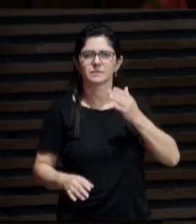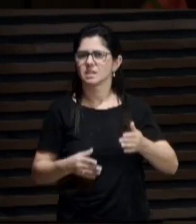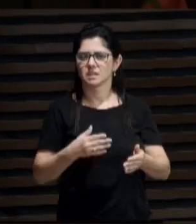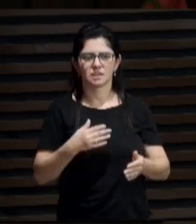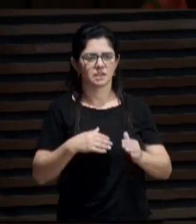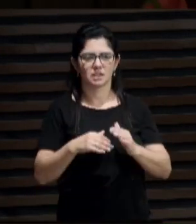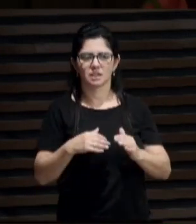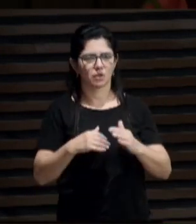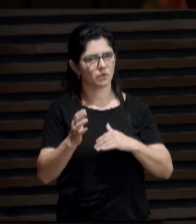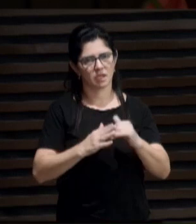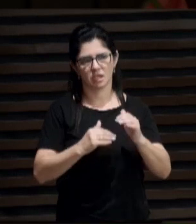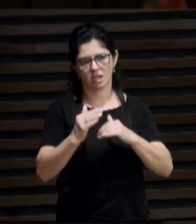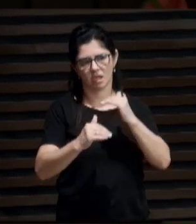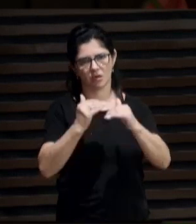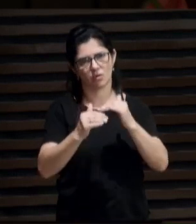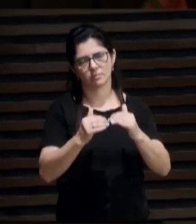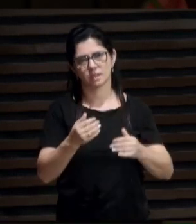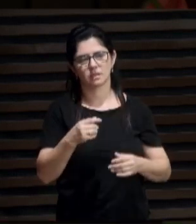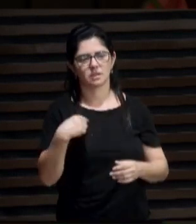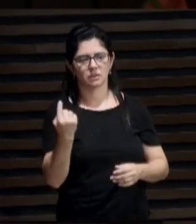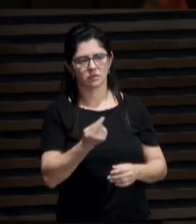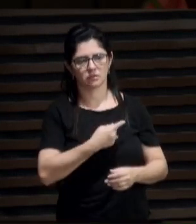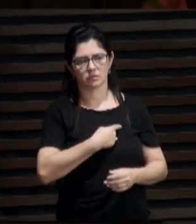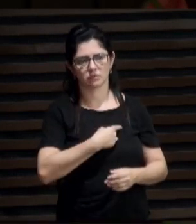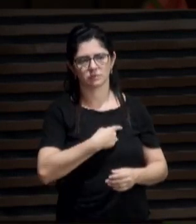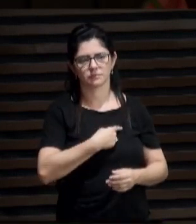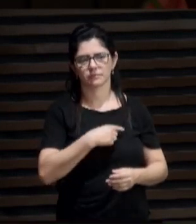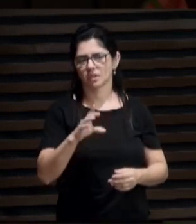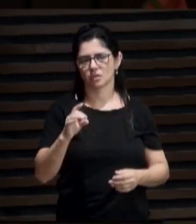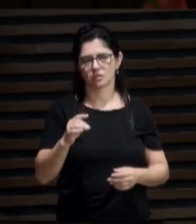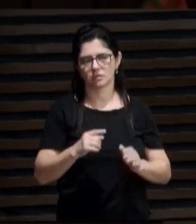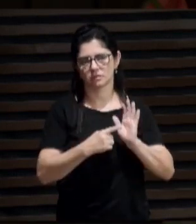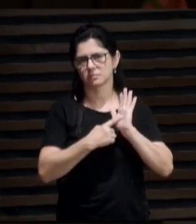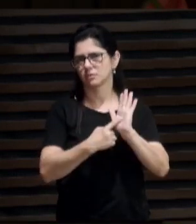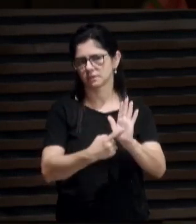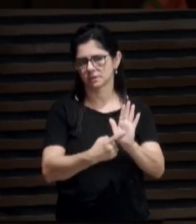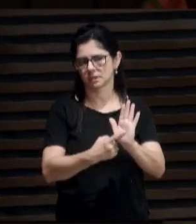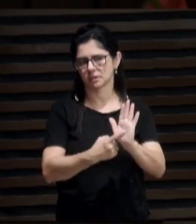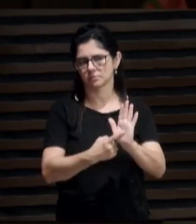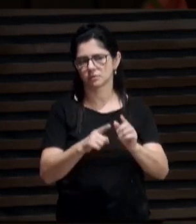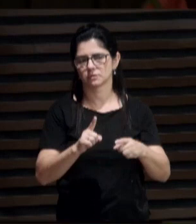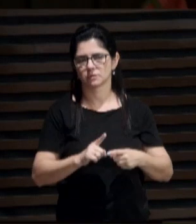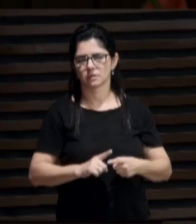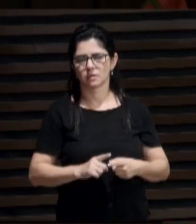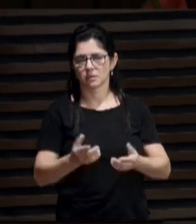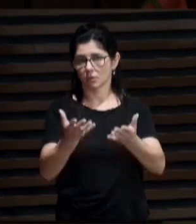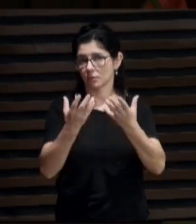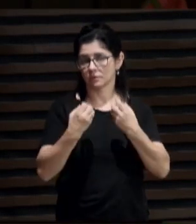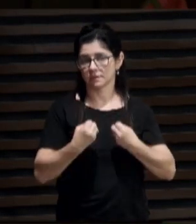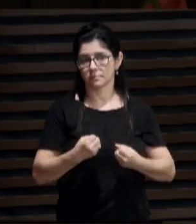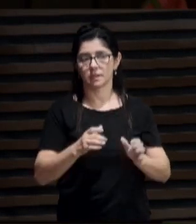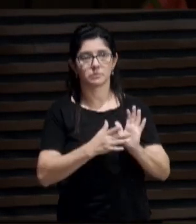nossa. Nós reagimos ao que recebemos de Jesus Cristo, a